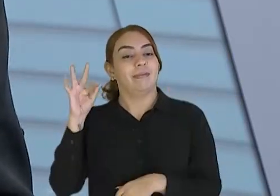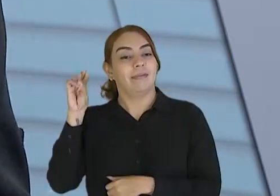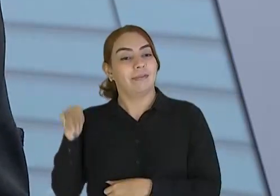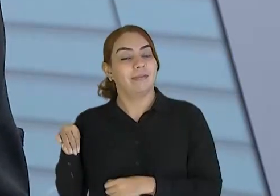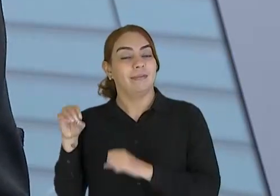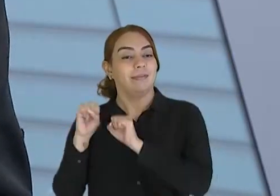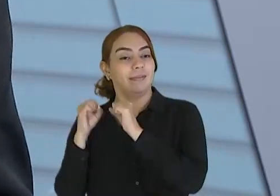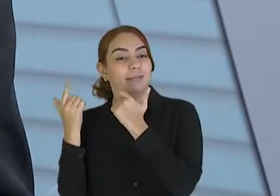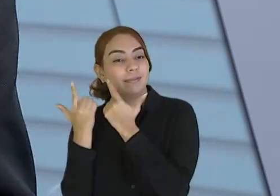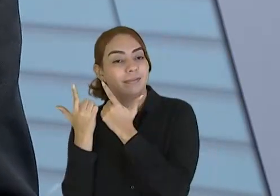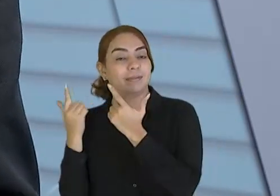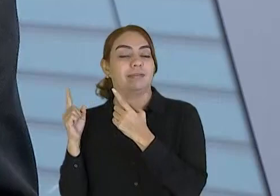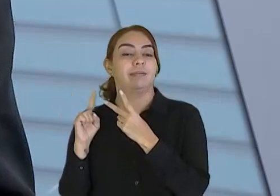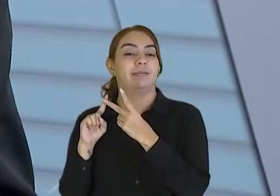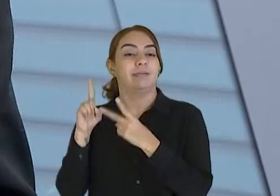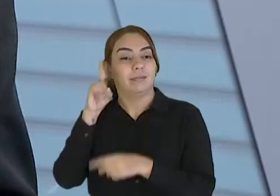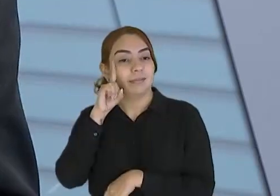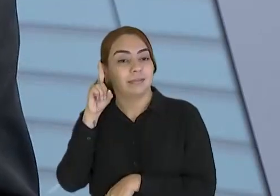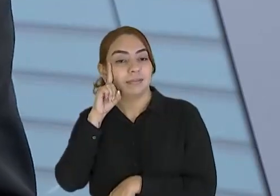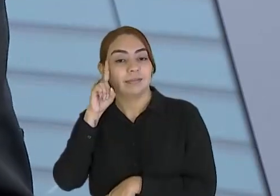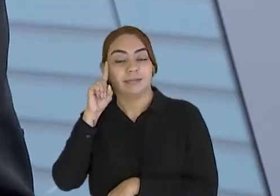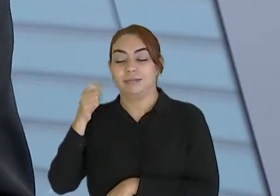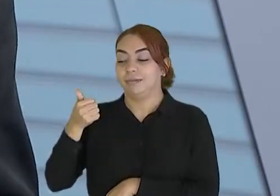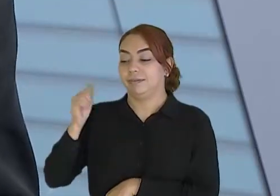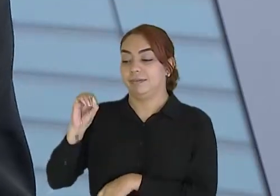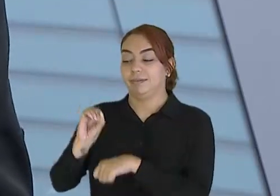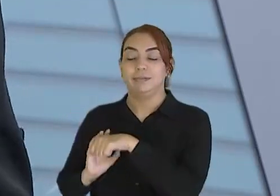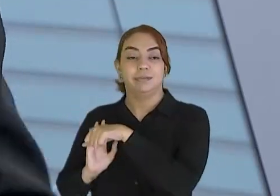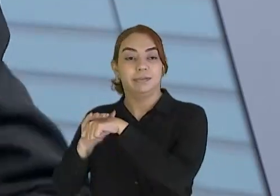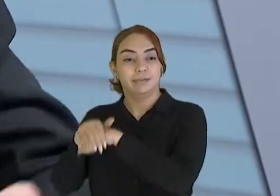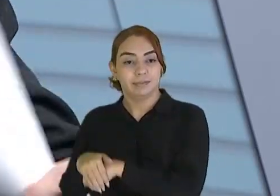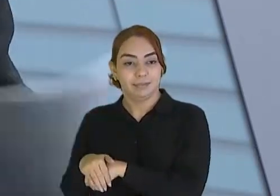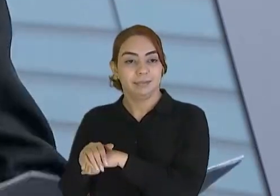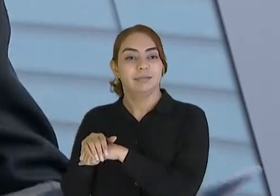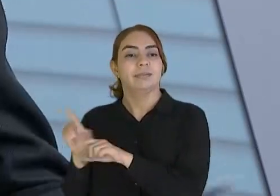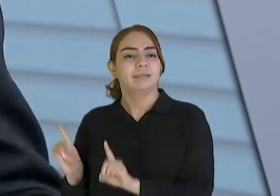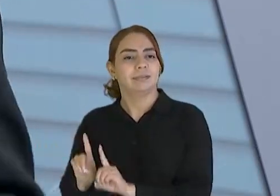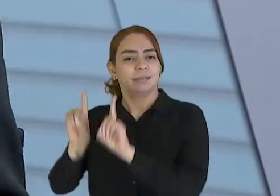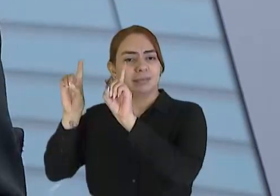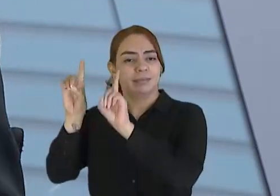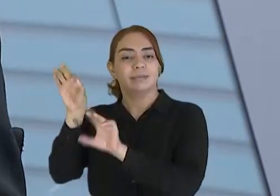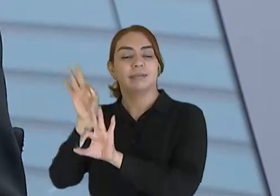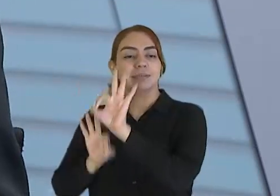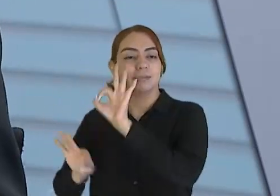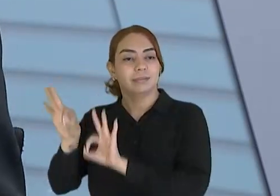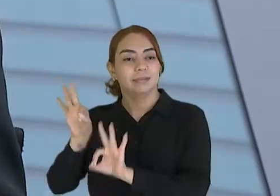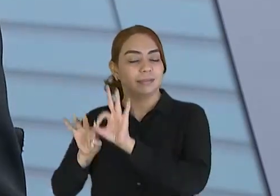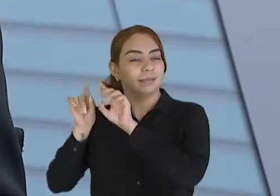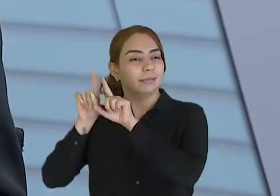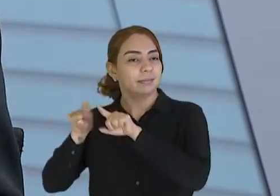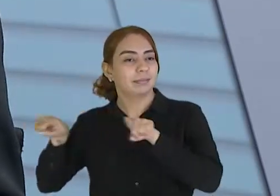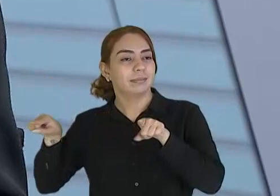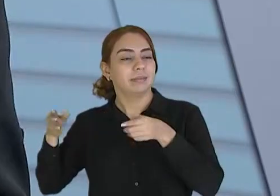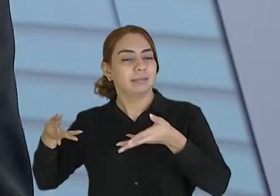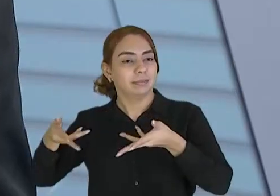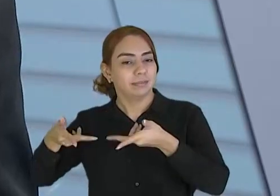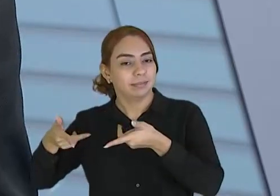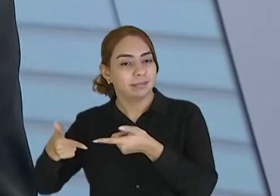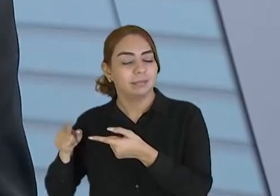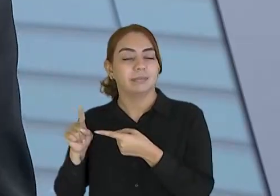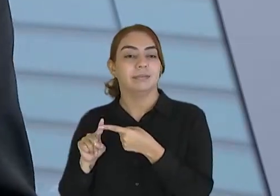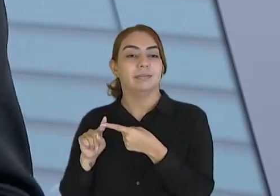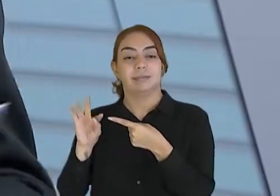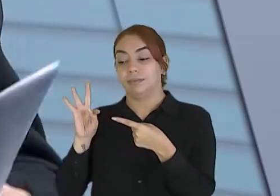Assembleia, 96,7, todo dia às 10 da noite, para todo o estado do Ceará, som digital, com muito carinho lá, a Tarciana Campos, o grande